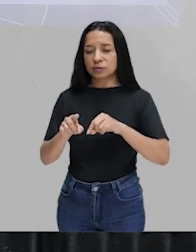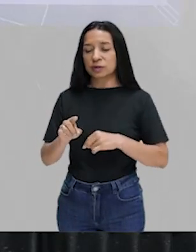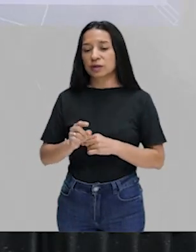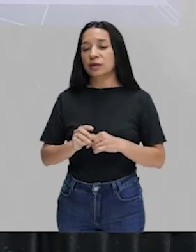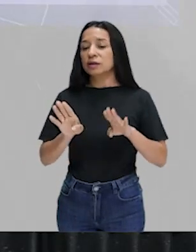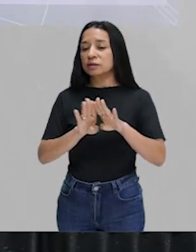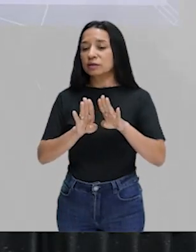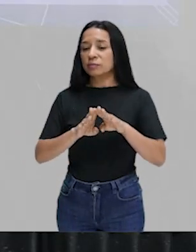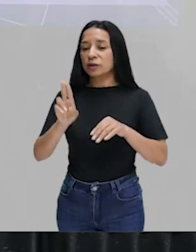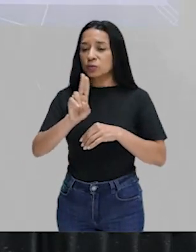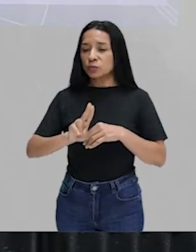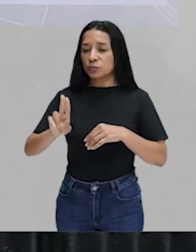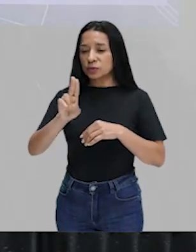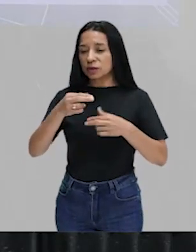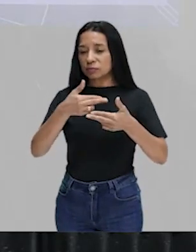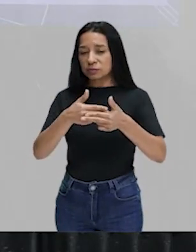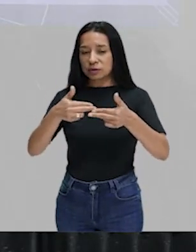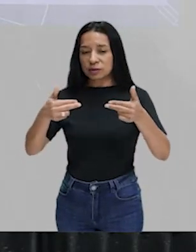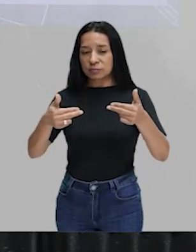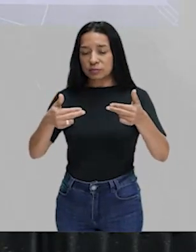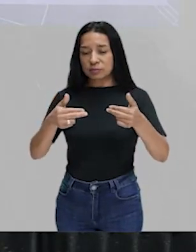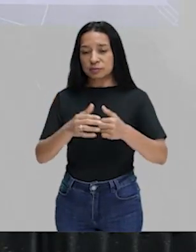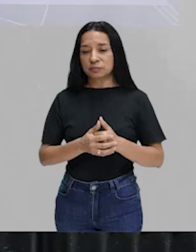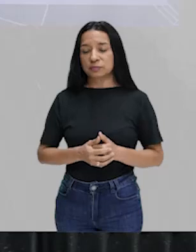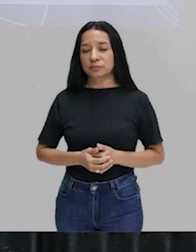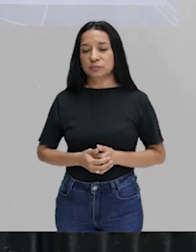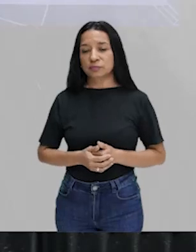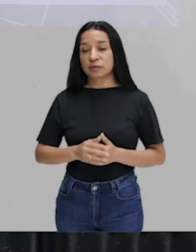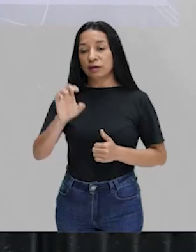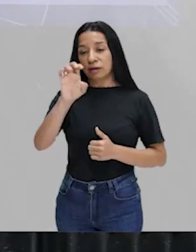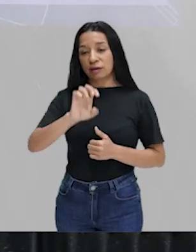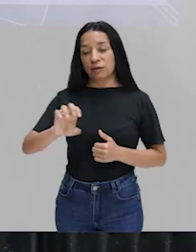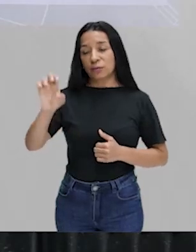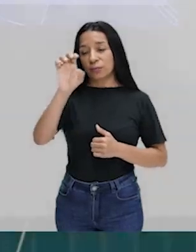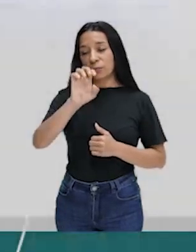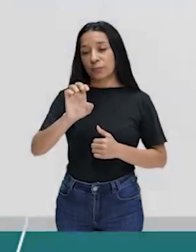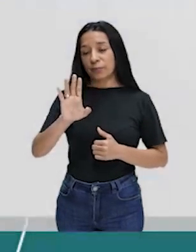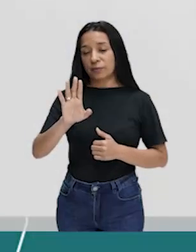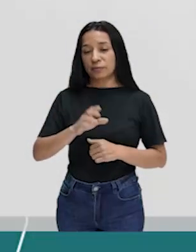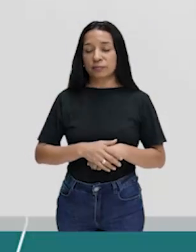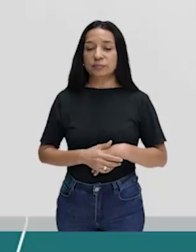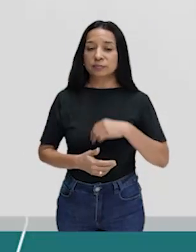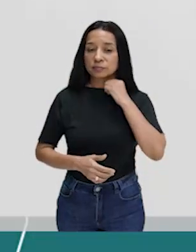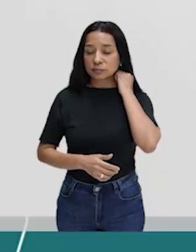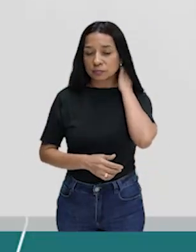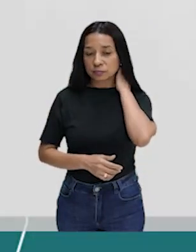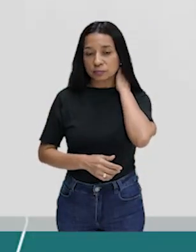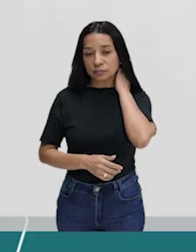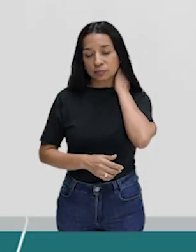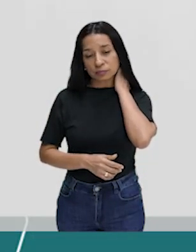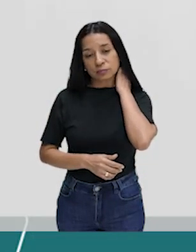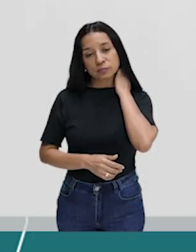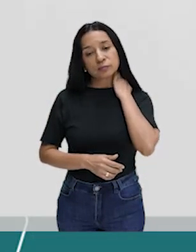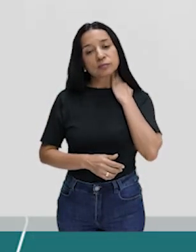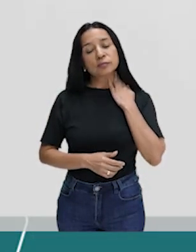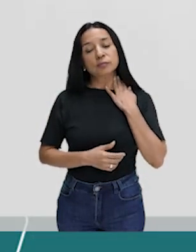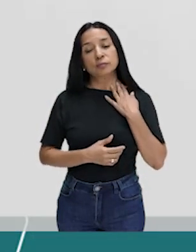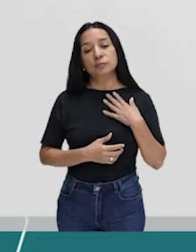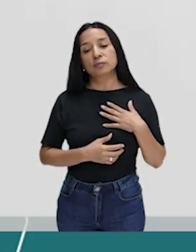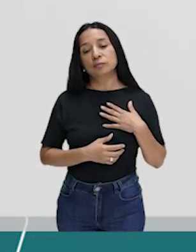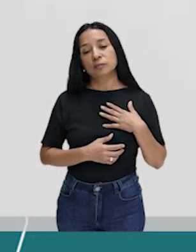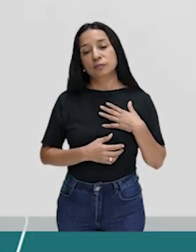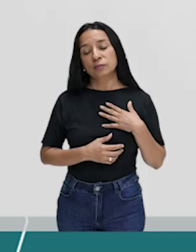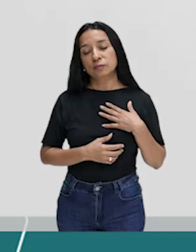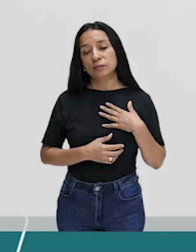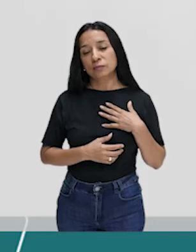das vanguardas eruditas europeias. Bom? A música popular passa a dialogar, então, mais intensamente com outras áreas